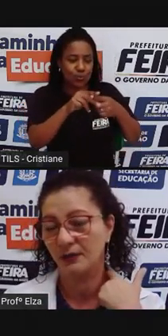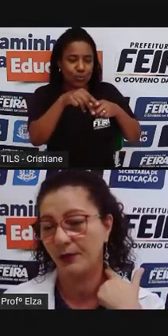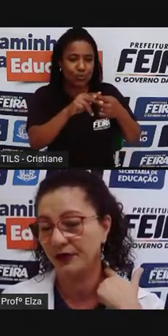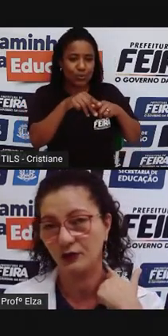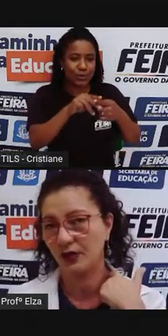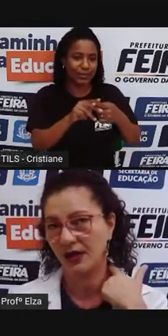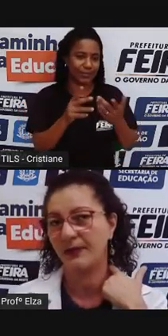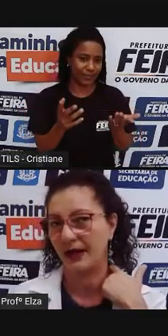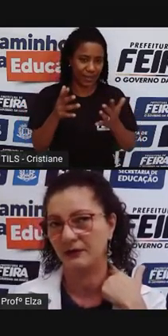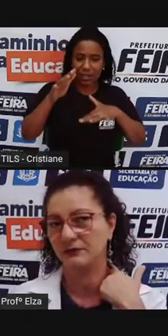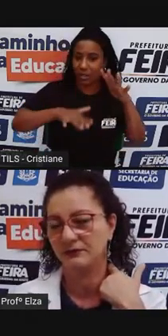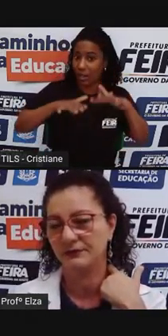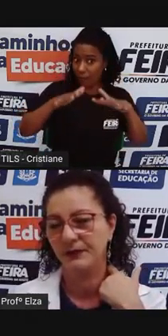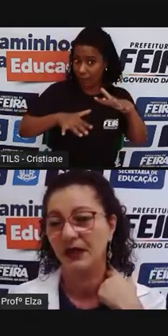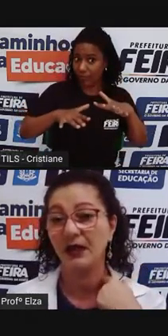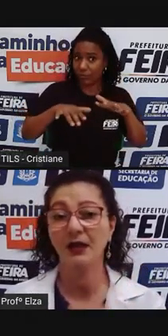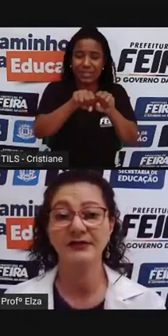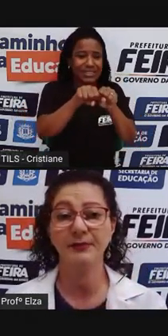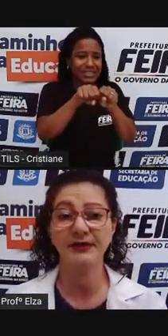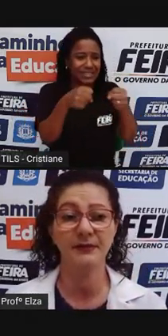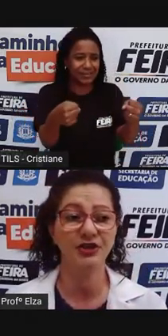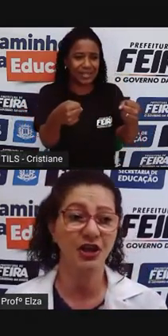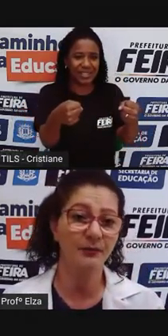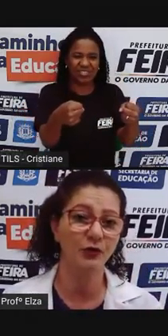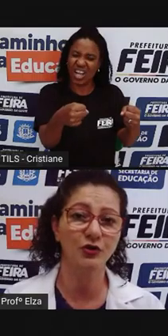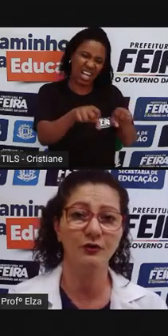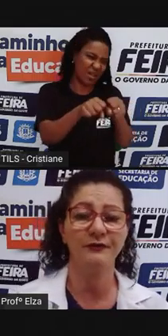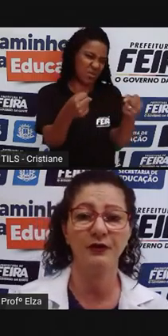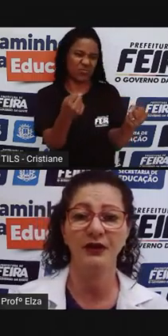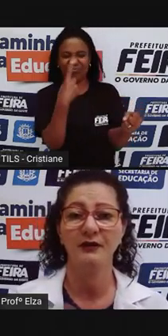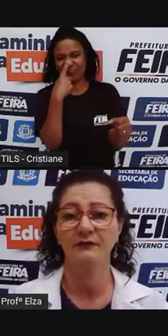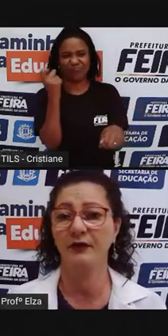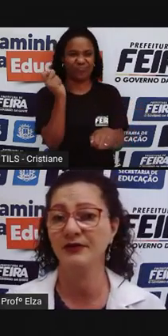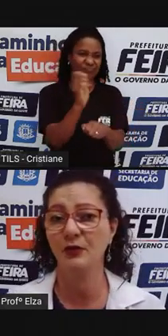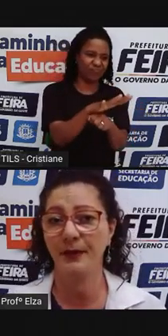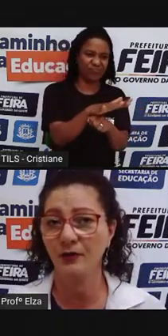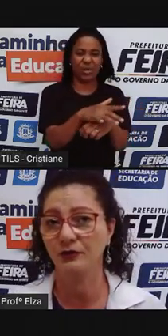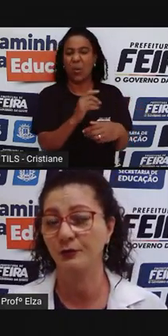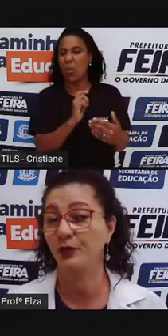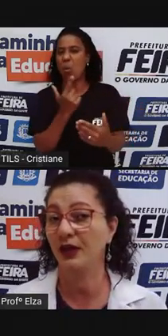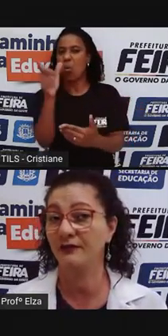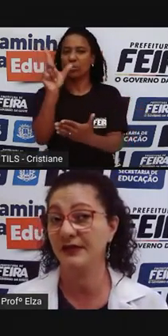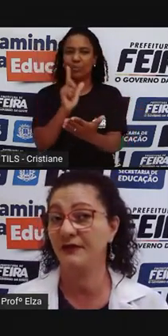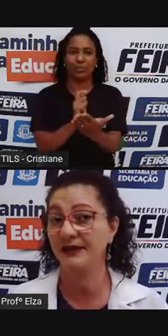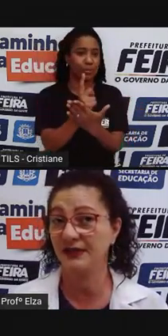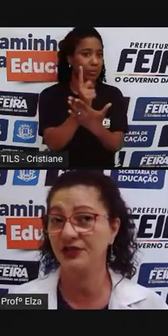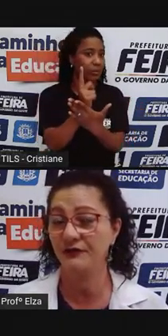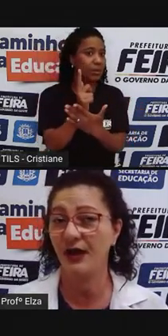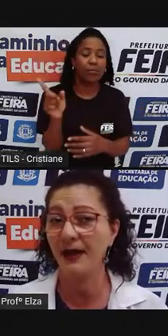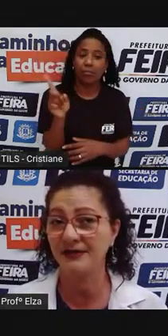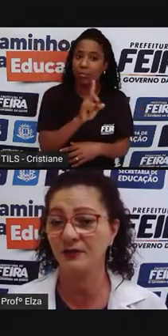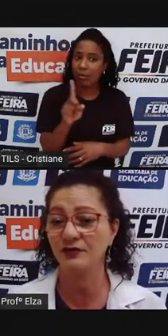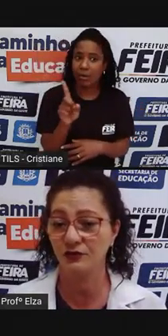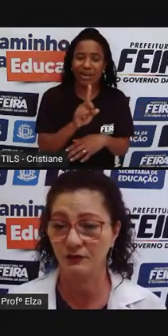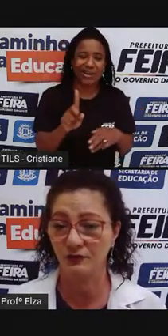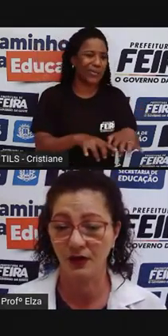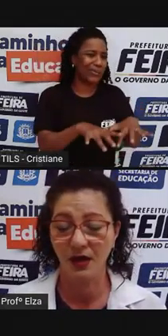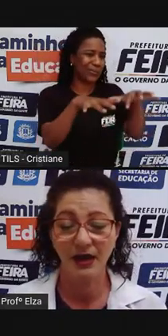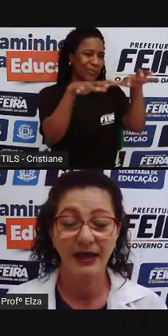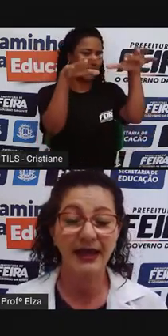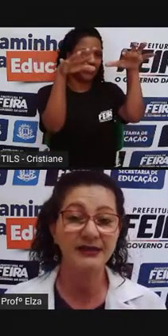que porventura quebraram. E não simplesmente quebrou, jogou fora, vamos comprar outro, porque aí você vai incentivar mais